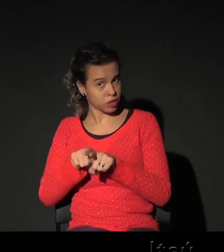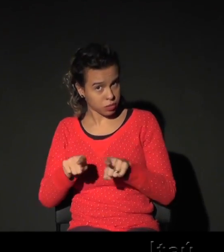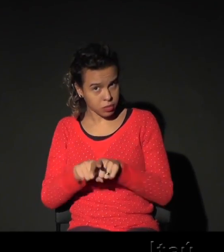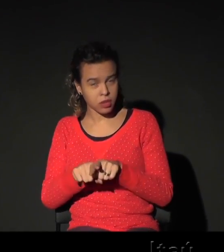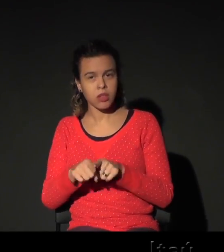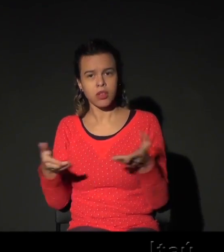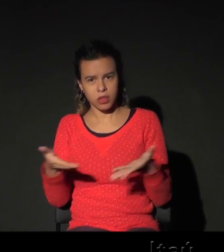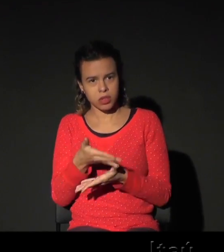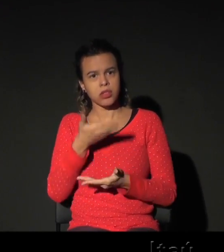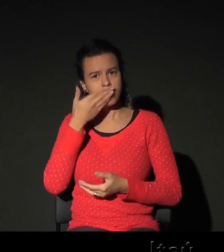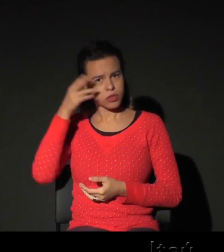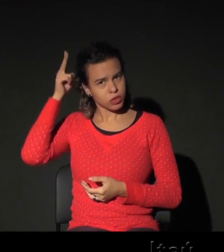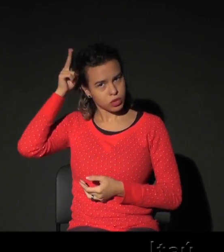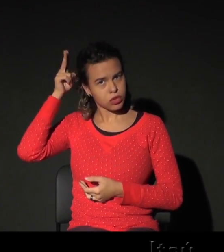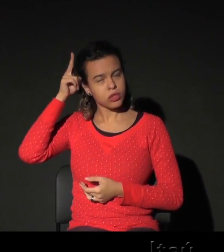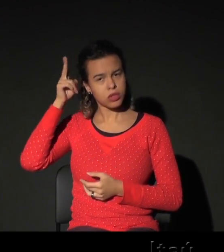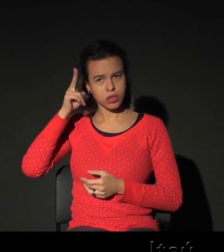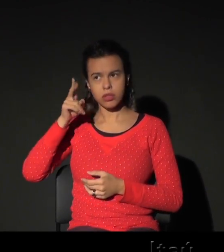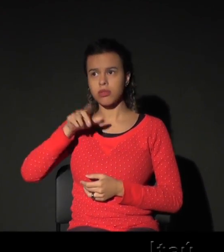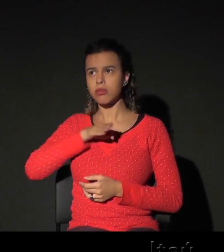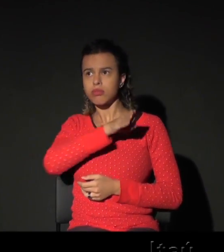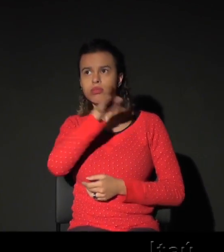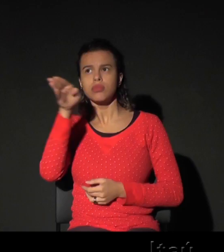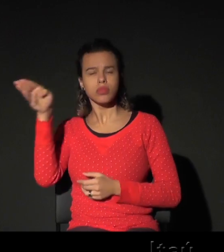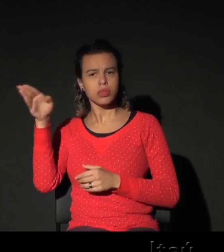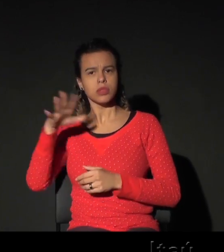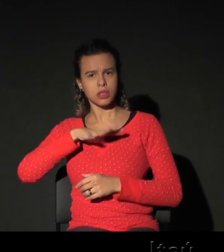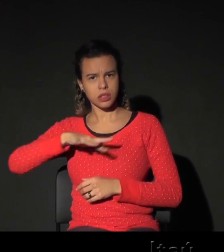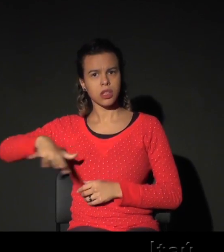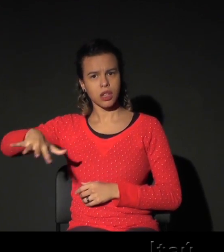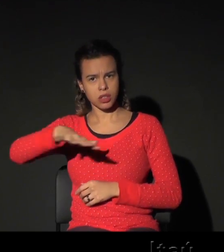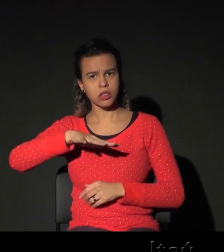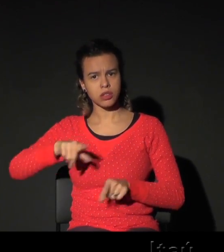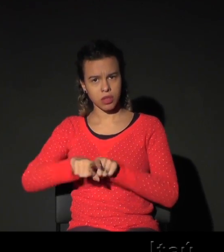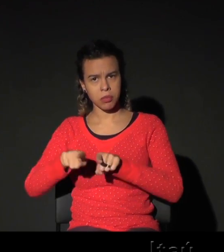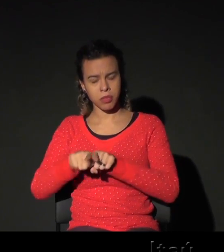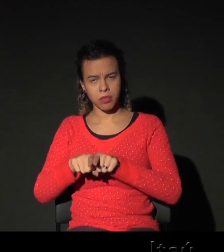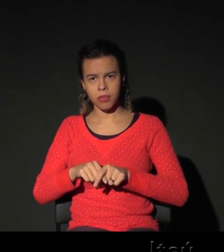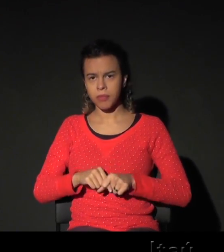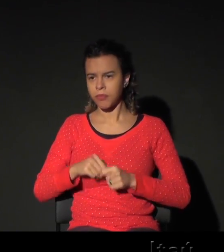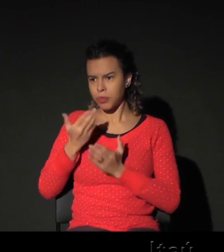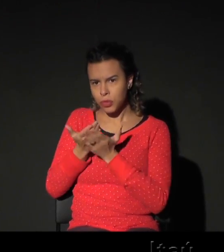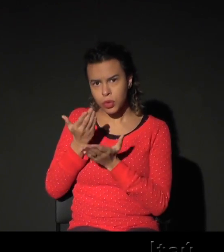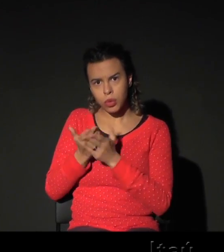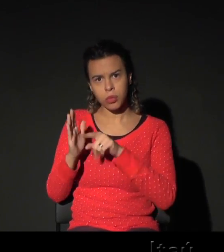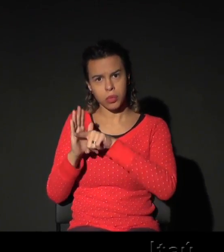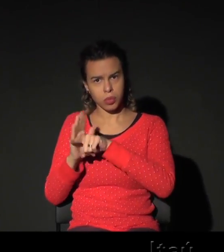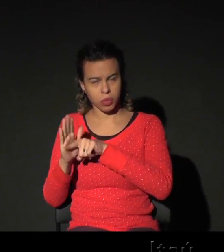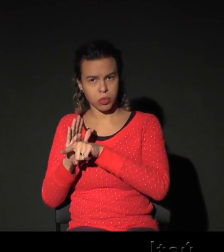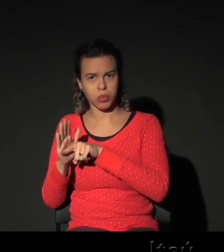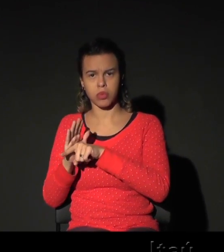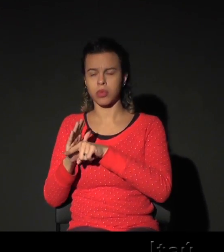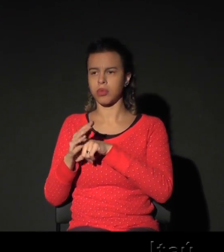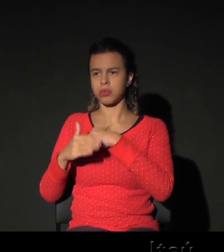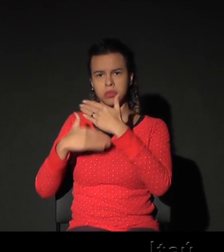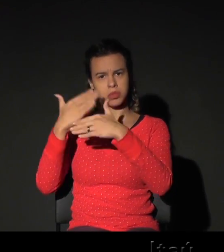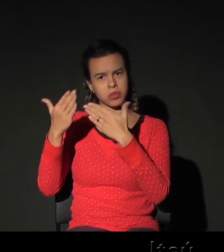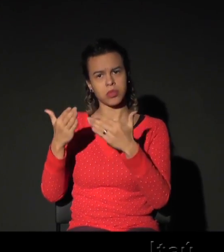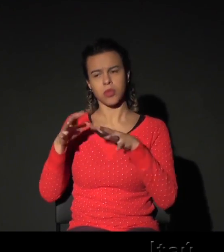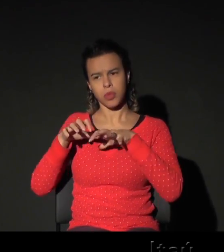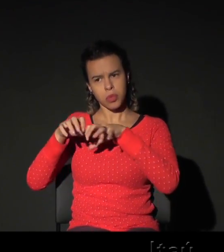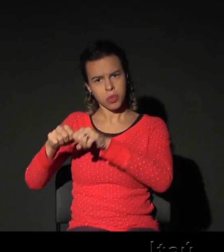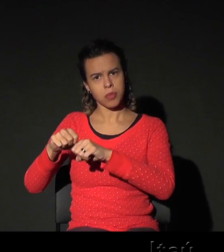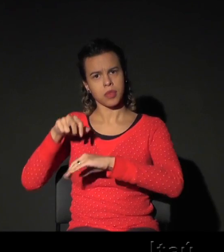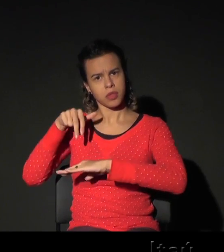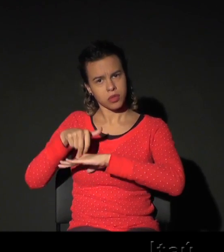hoje povo indígena está muito distribuído nas cidades né estudando Por conseguinte e o